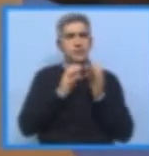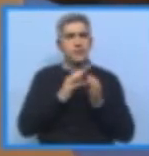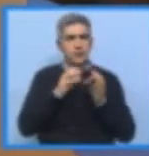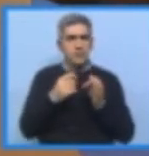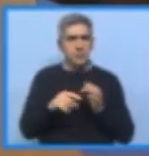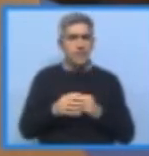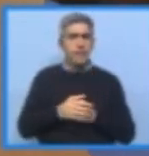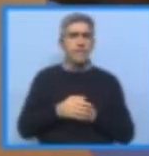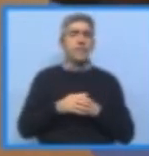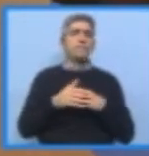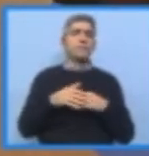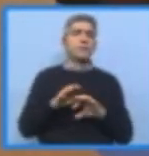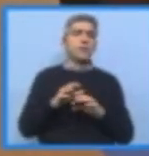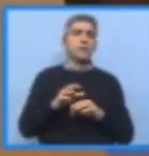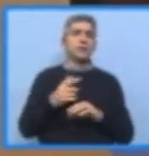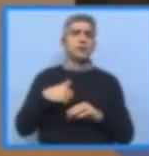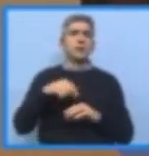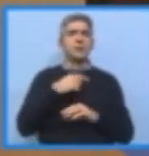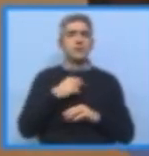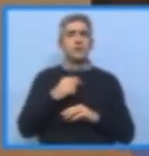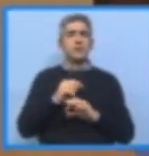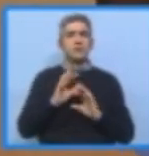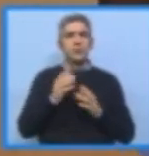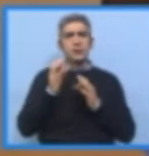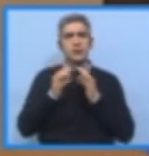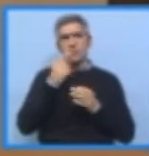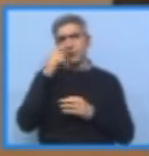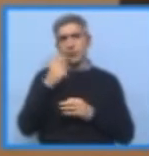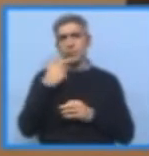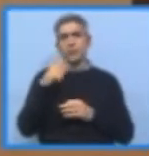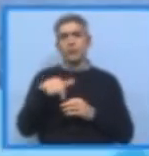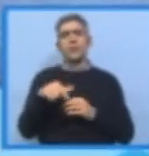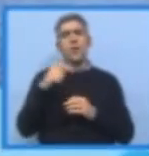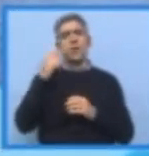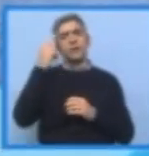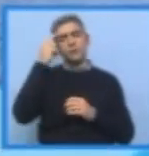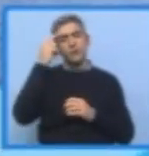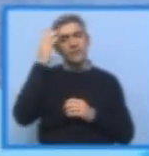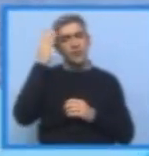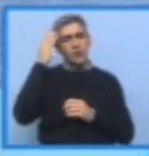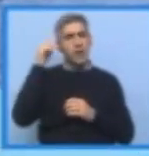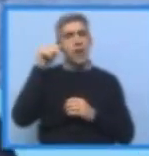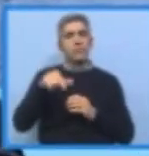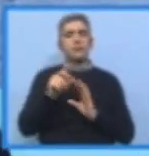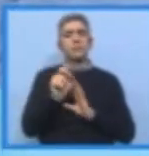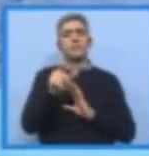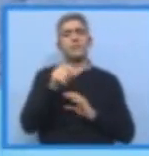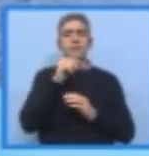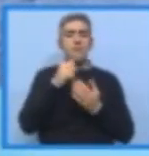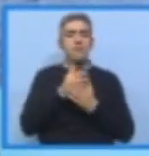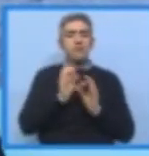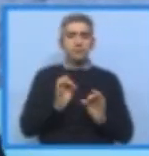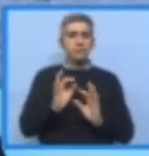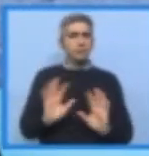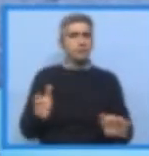terá. Mas, caramba, temos que tratar as pessoas, não vamos optar pela via de matamos e pronto, não é?